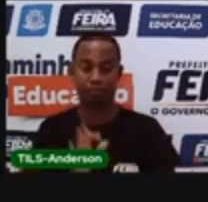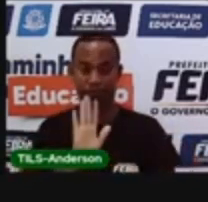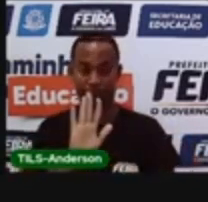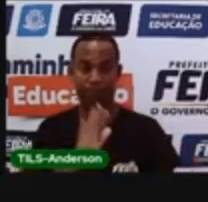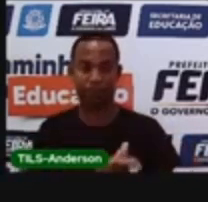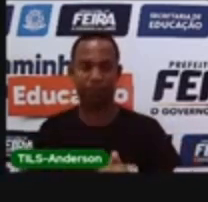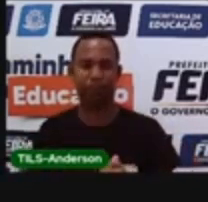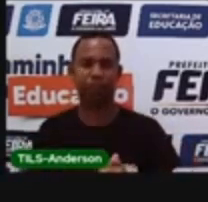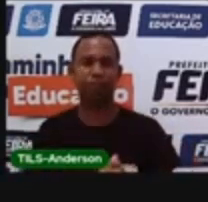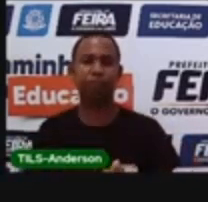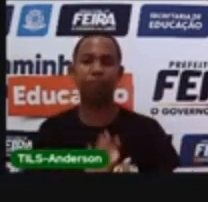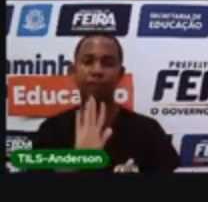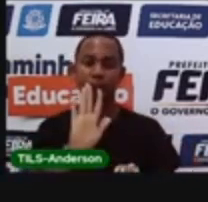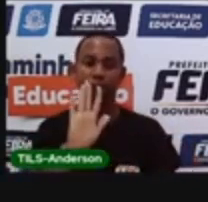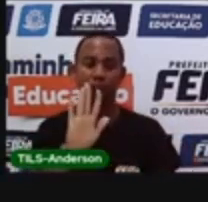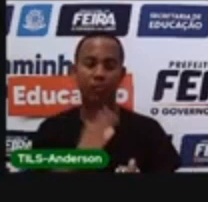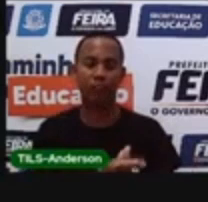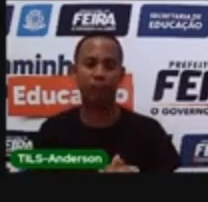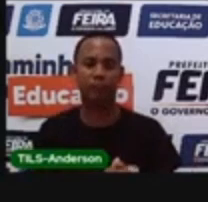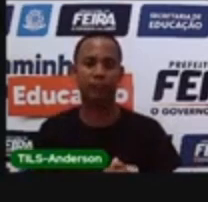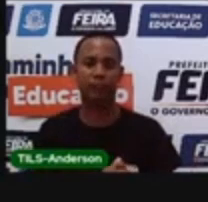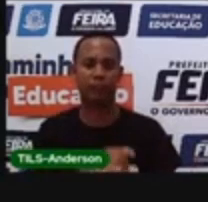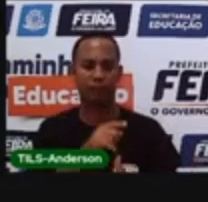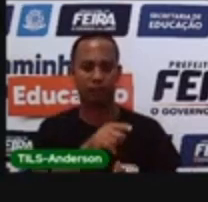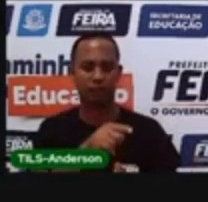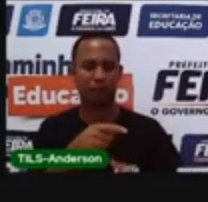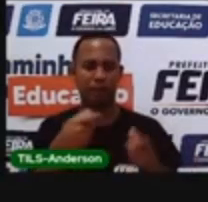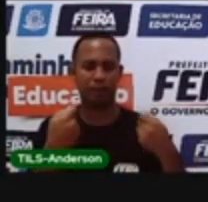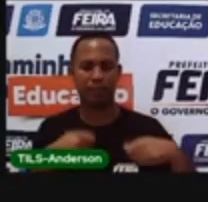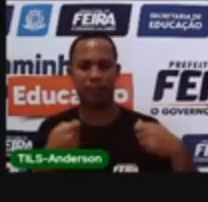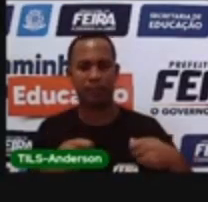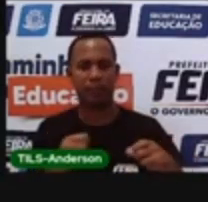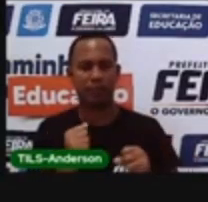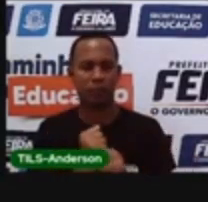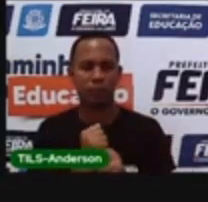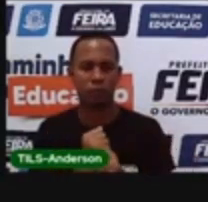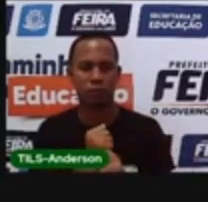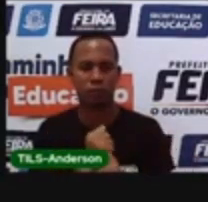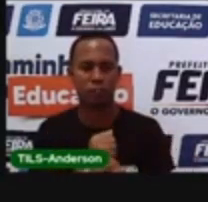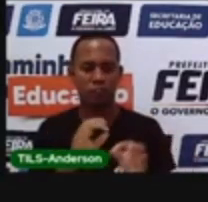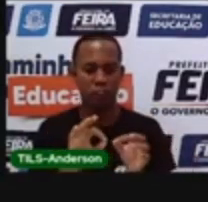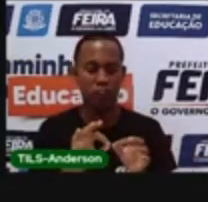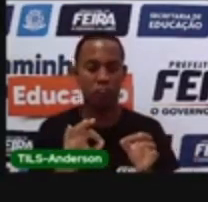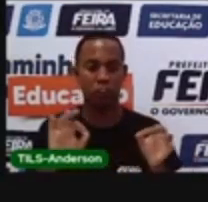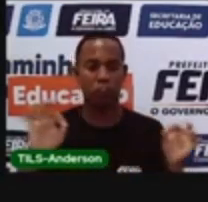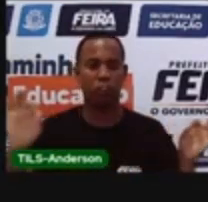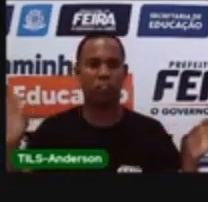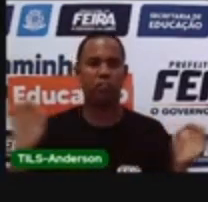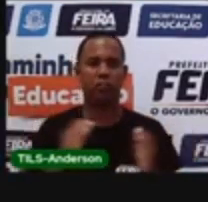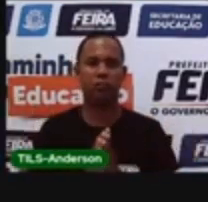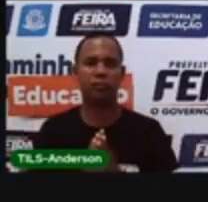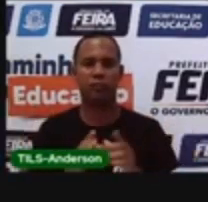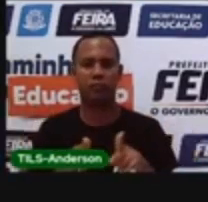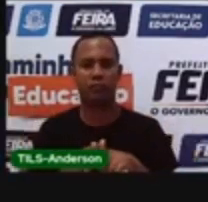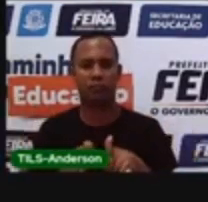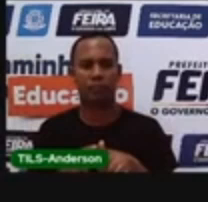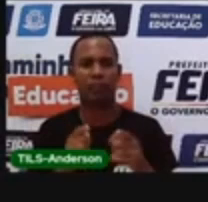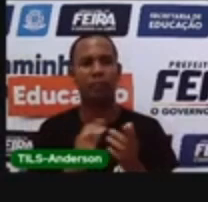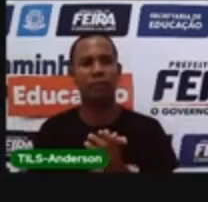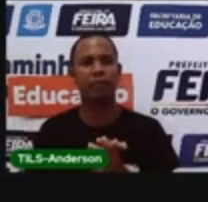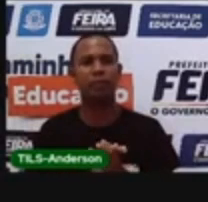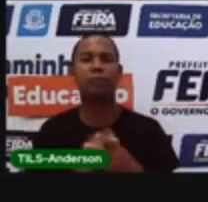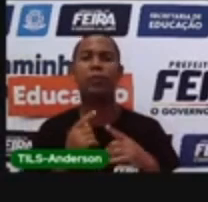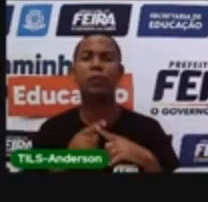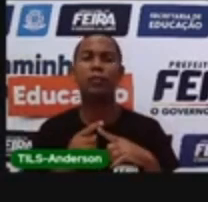né? Mas essa fossa, ela precisa ser construída distante da cisterna ou do poço artesiano.